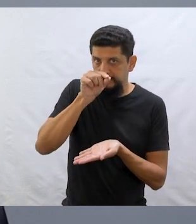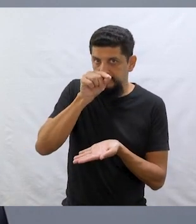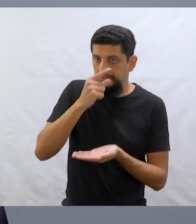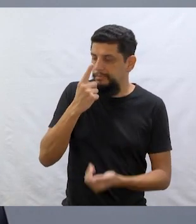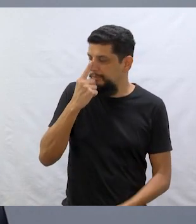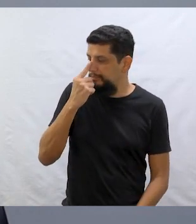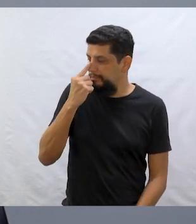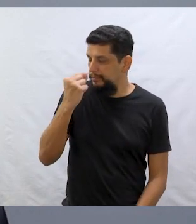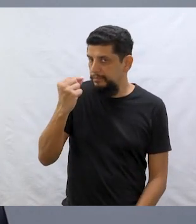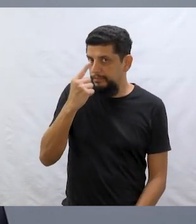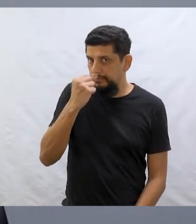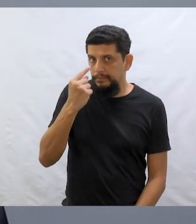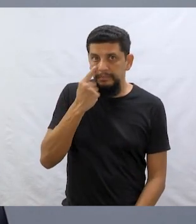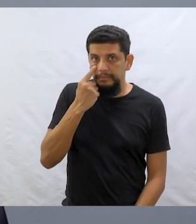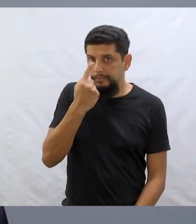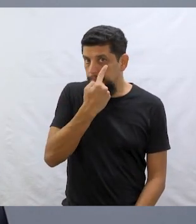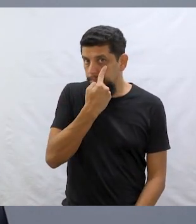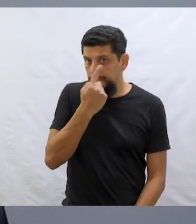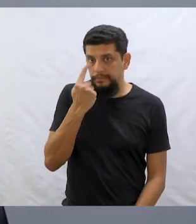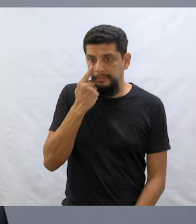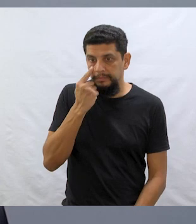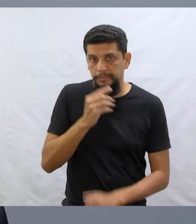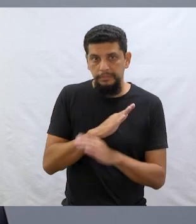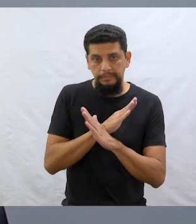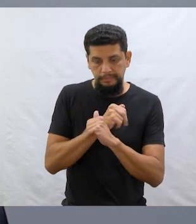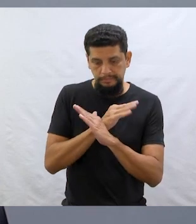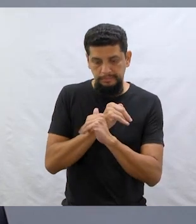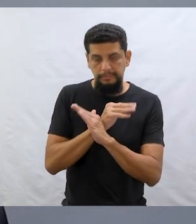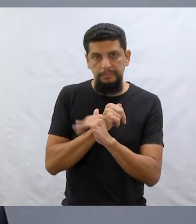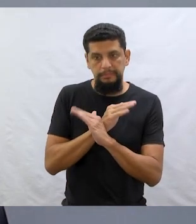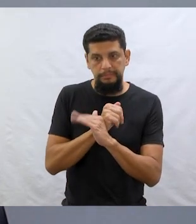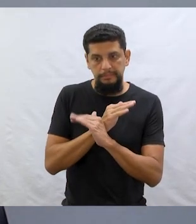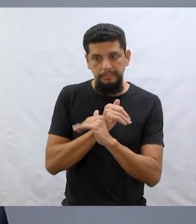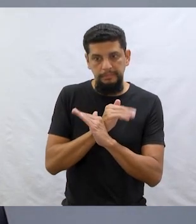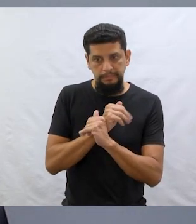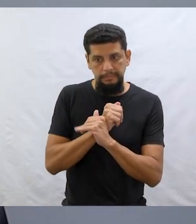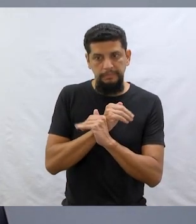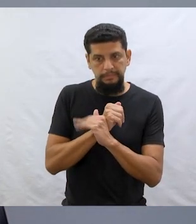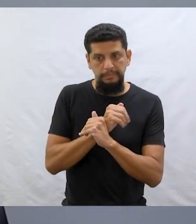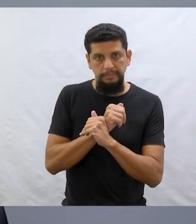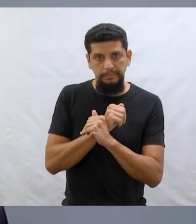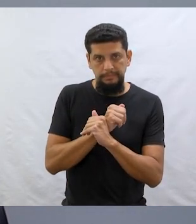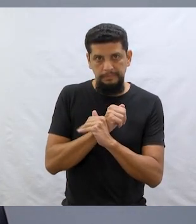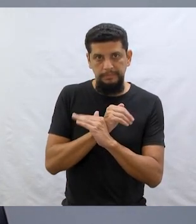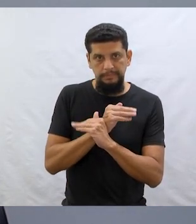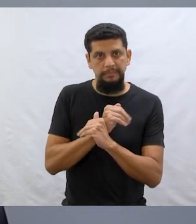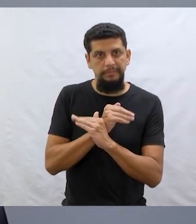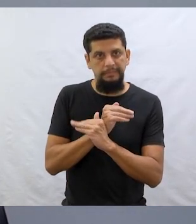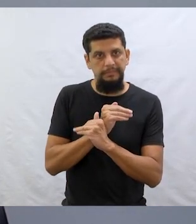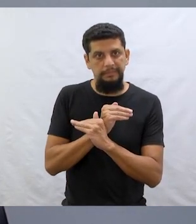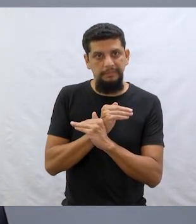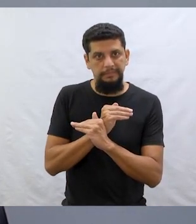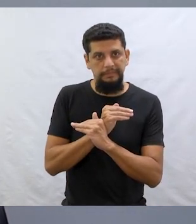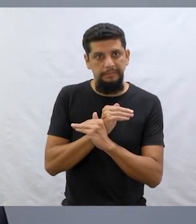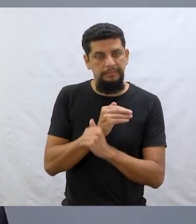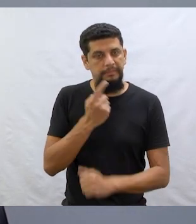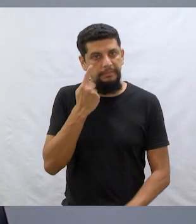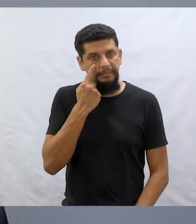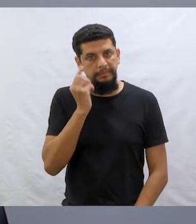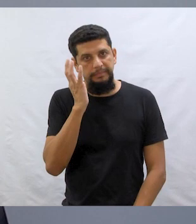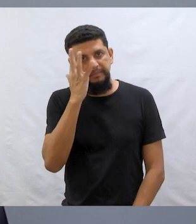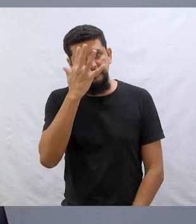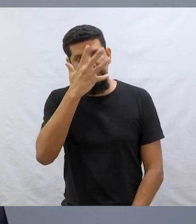biquinho dele, tem olhinho, tem asinha. Aqui também tem. Tem asinha. Ó,